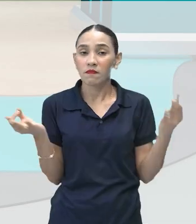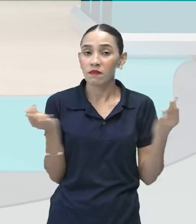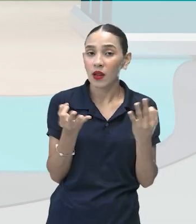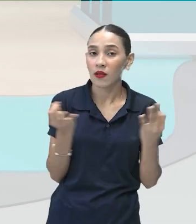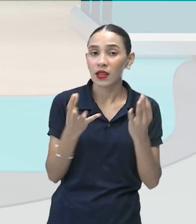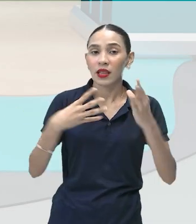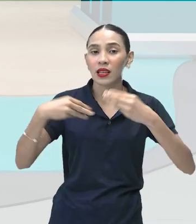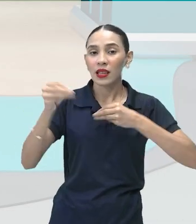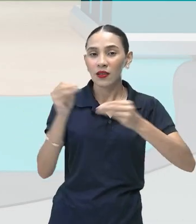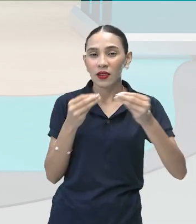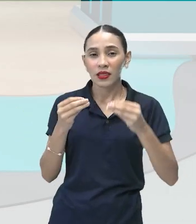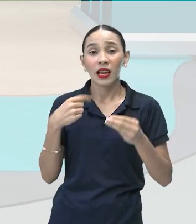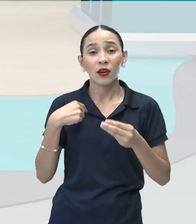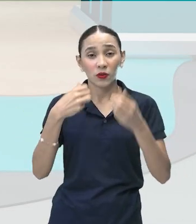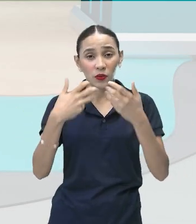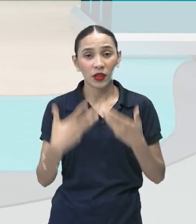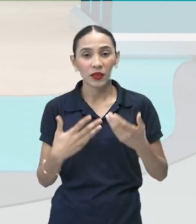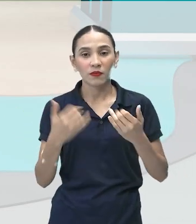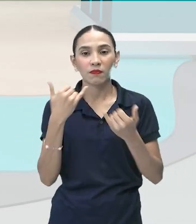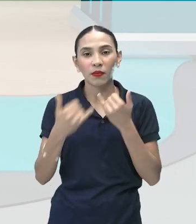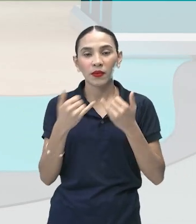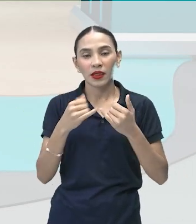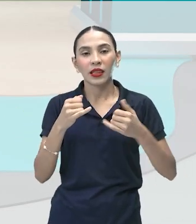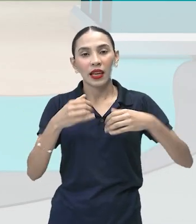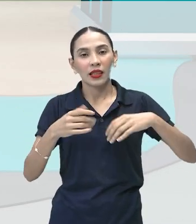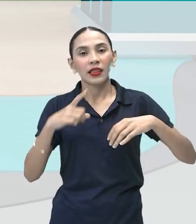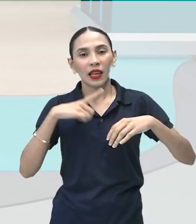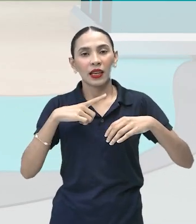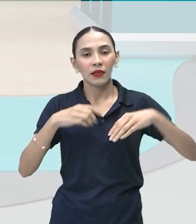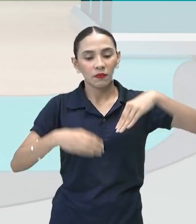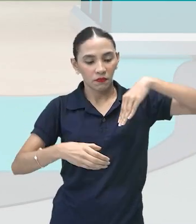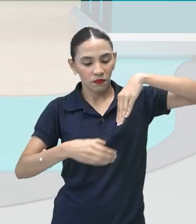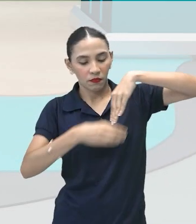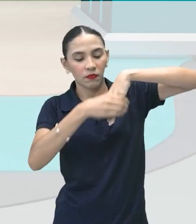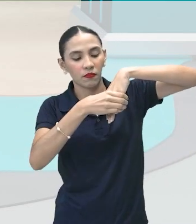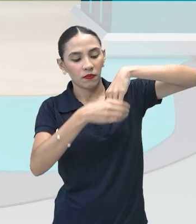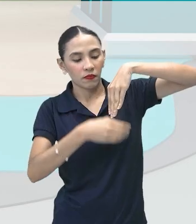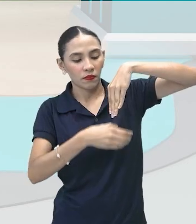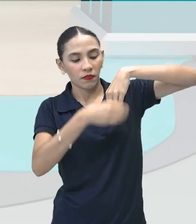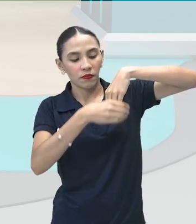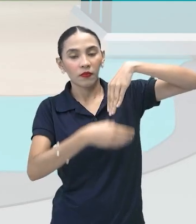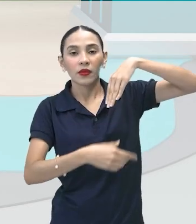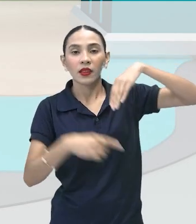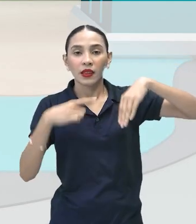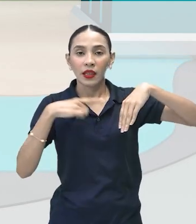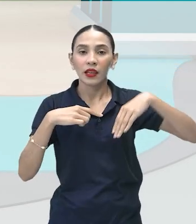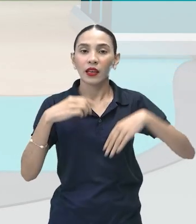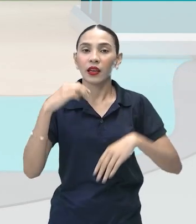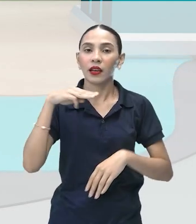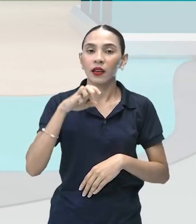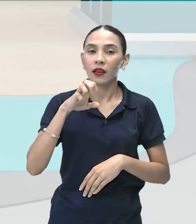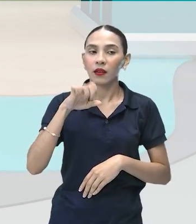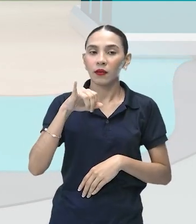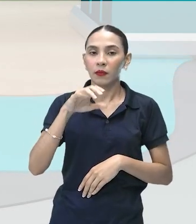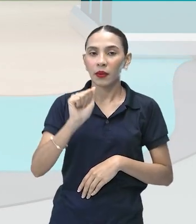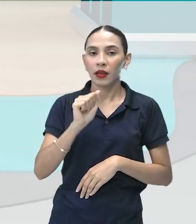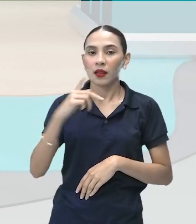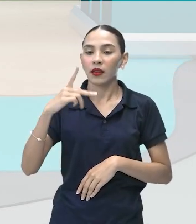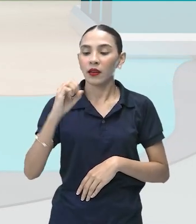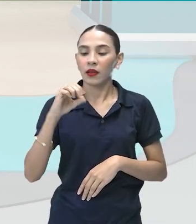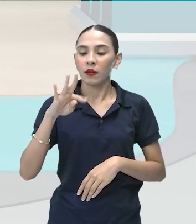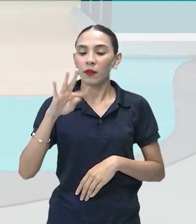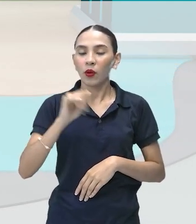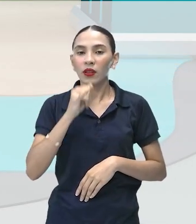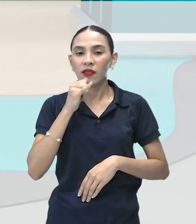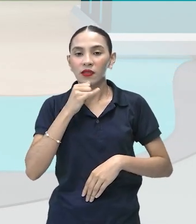leveza. Aquilo que eu falei para vocês, elas usam aquelas sapatilhas de ponta, também tem a meia ponta, mas a sapatilha de ponta é aquela que